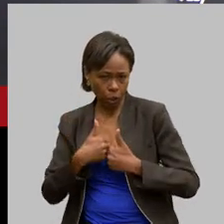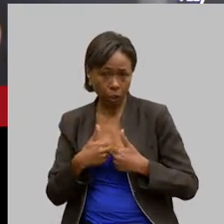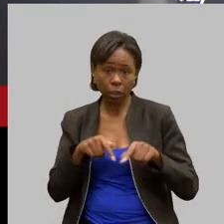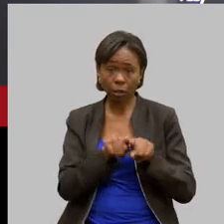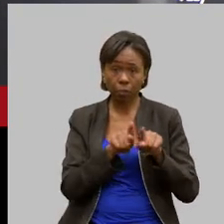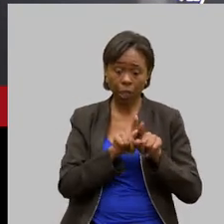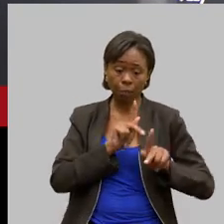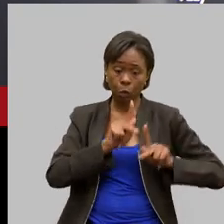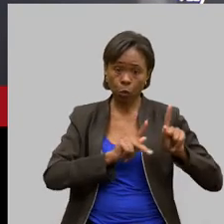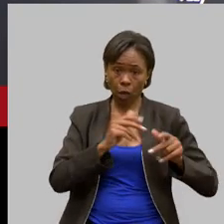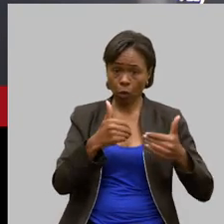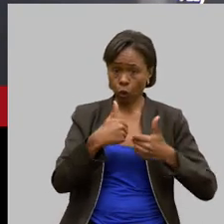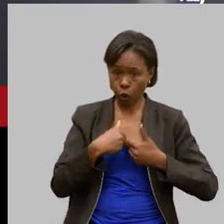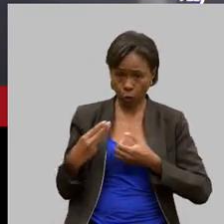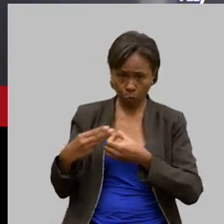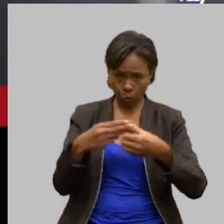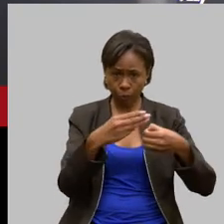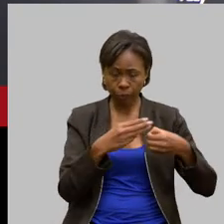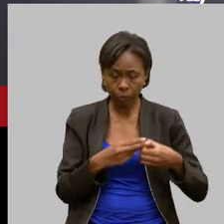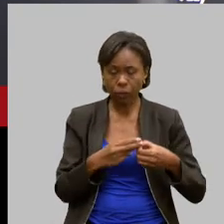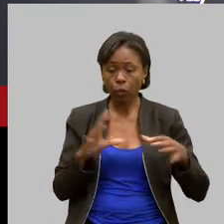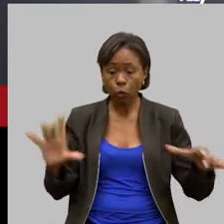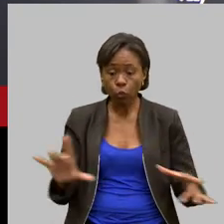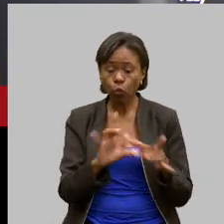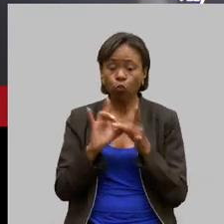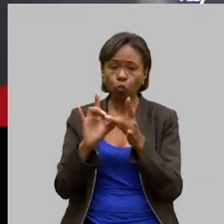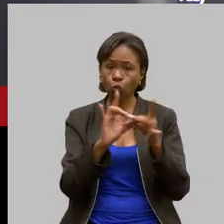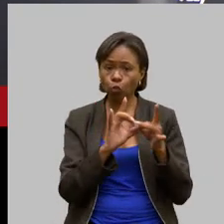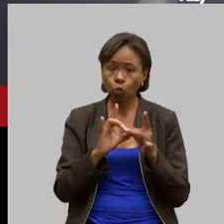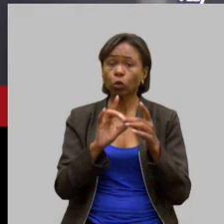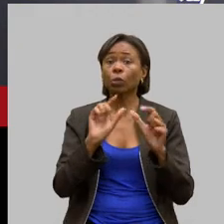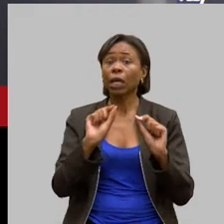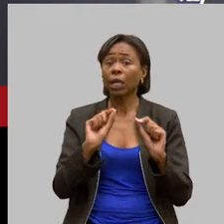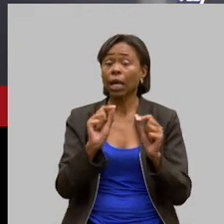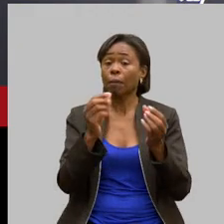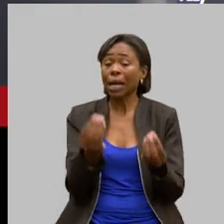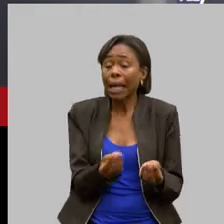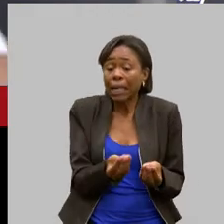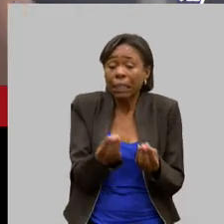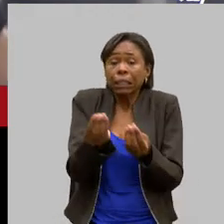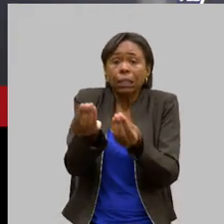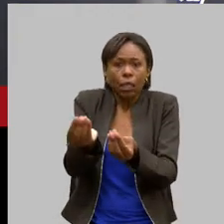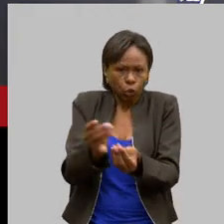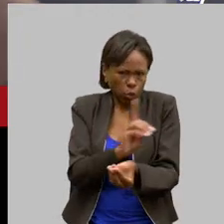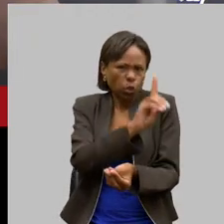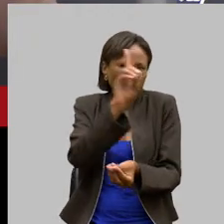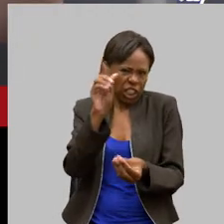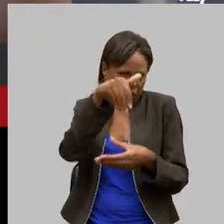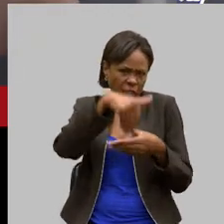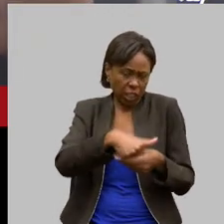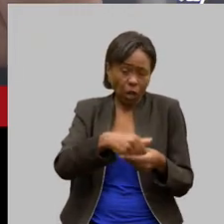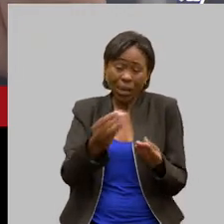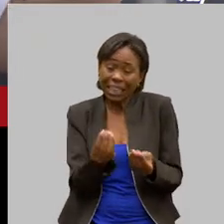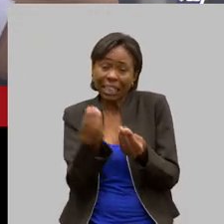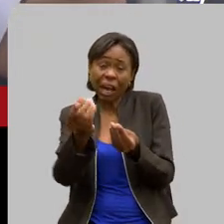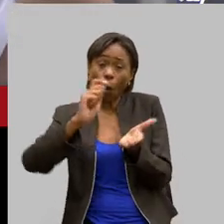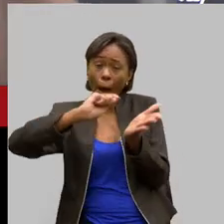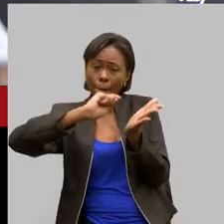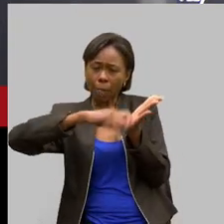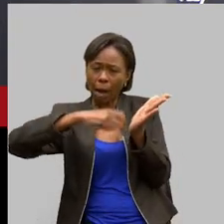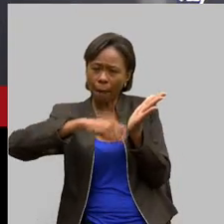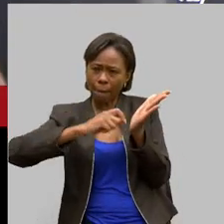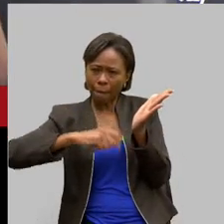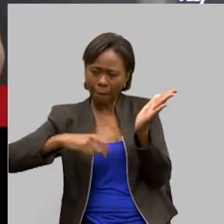Municípios para que a gente possa entregar no dia da votação um grande abaix assinado assim como o deputado